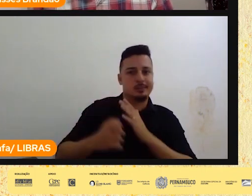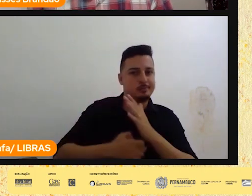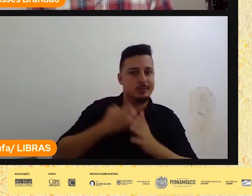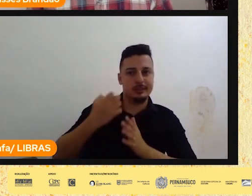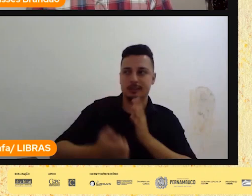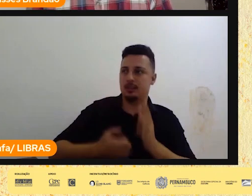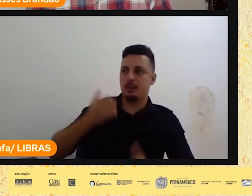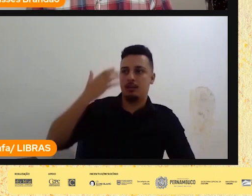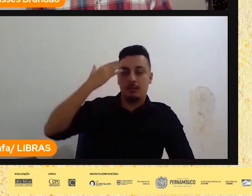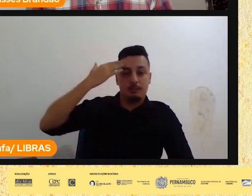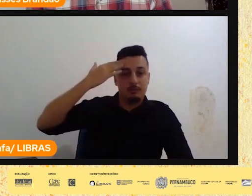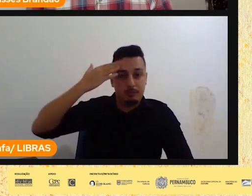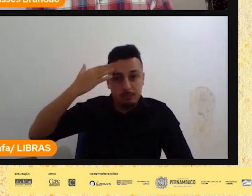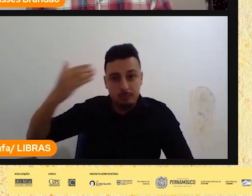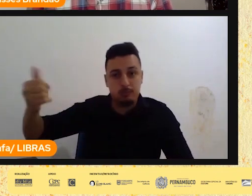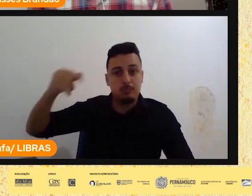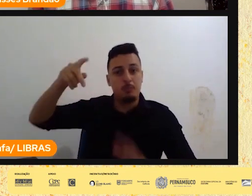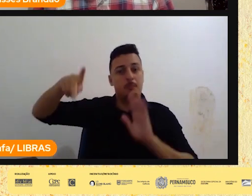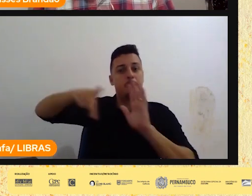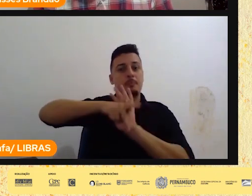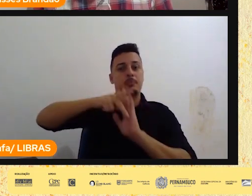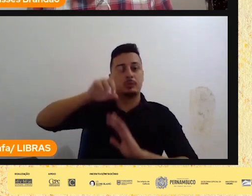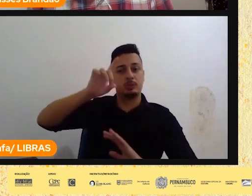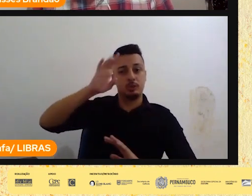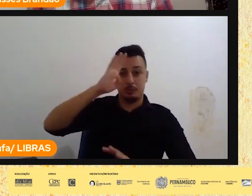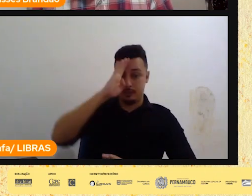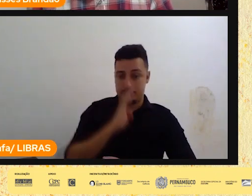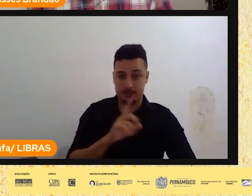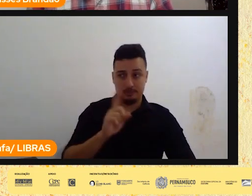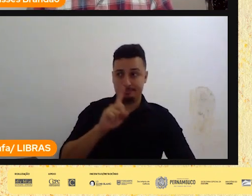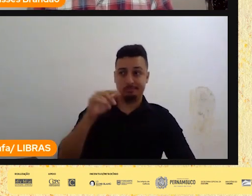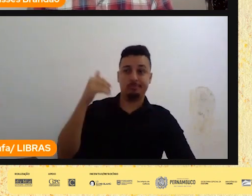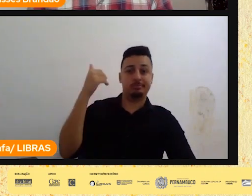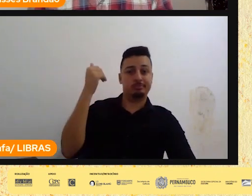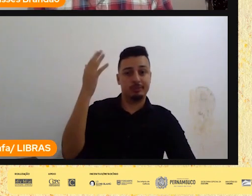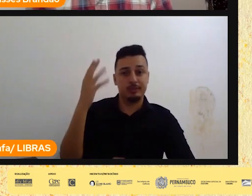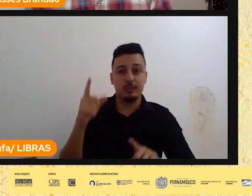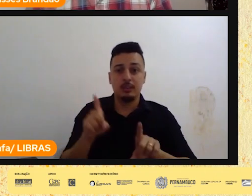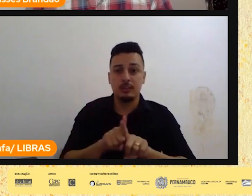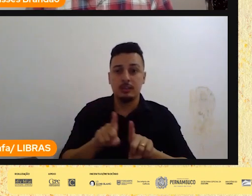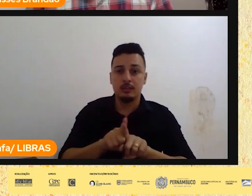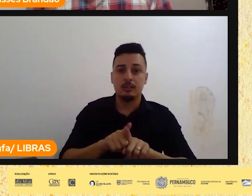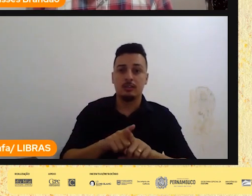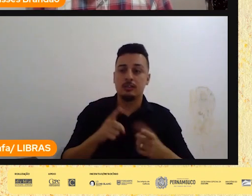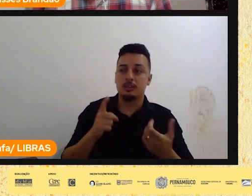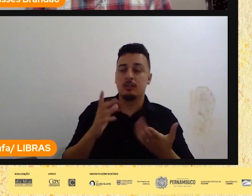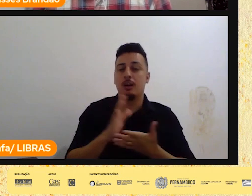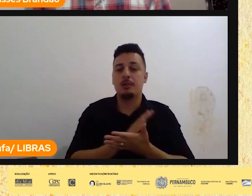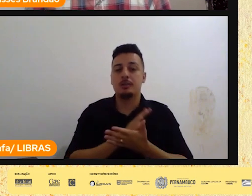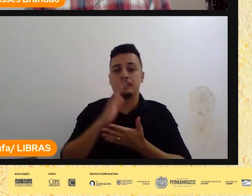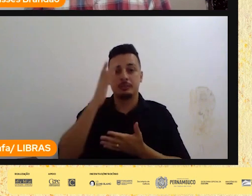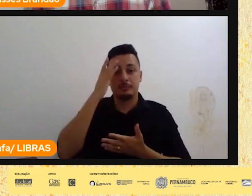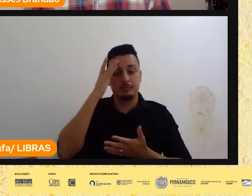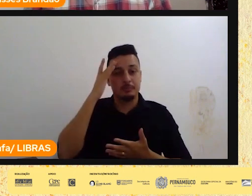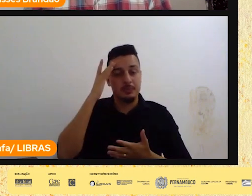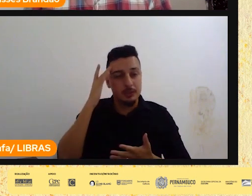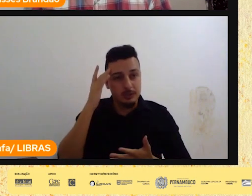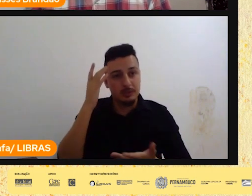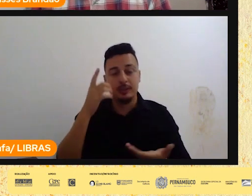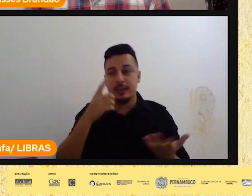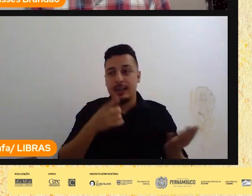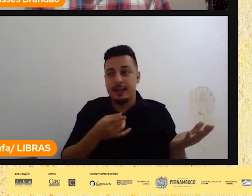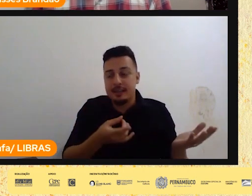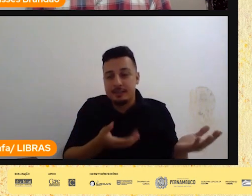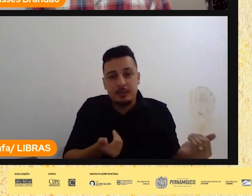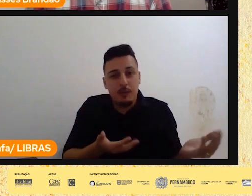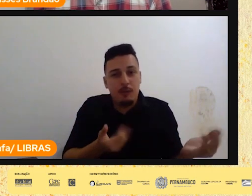marca que não tem tanto conhecido assim pelo público infantil, então a gente conseguiu fazer, mas